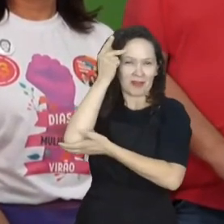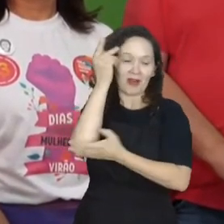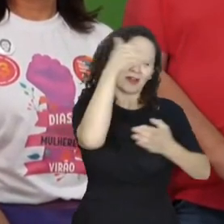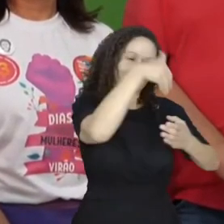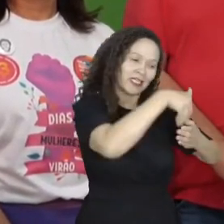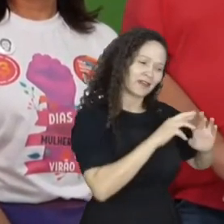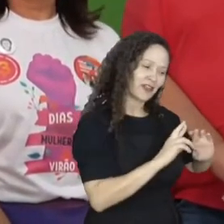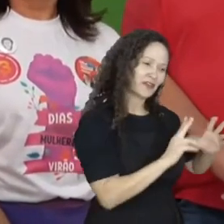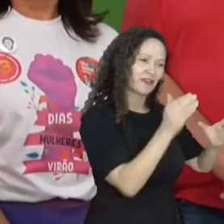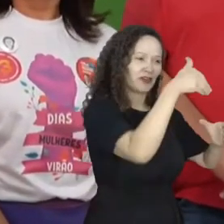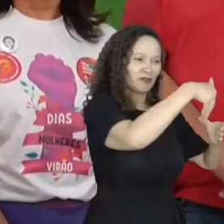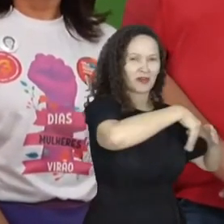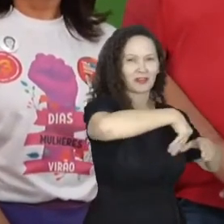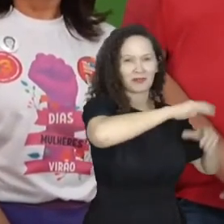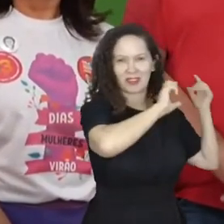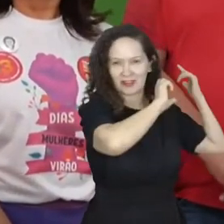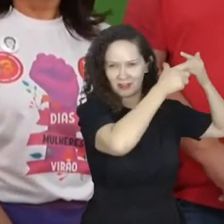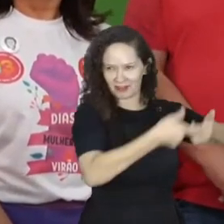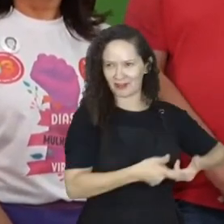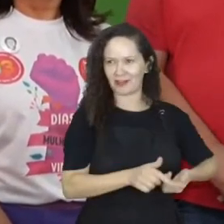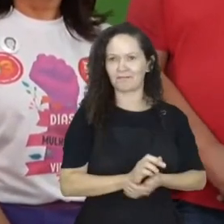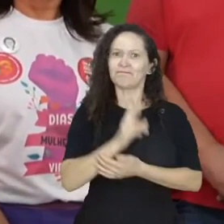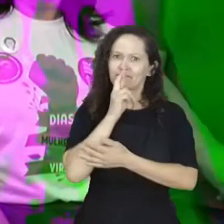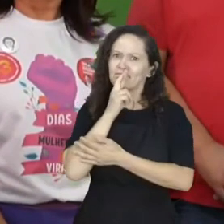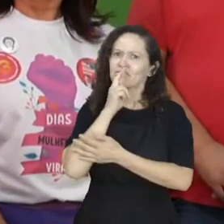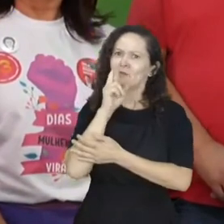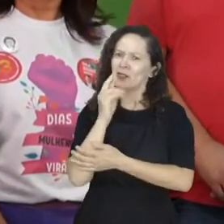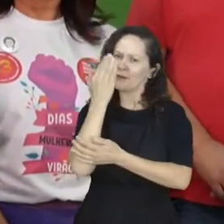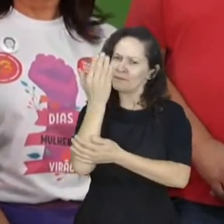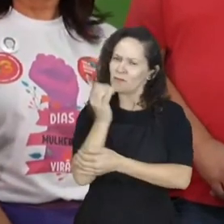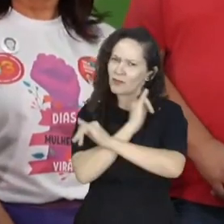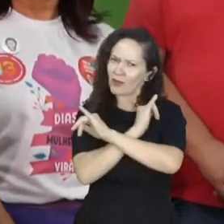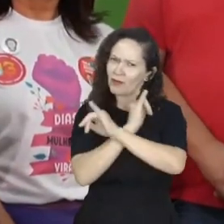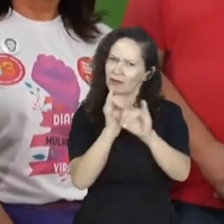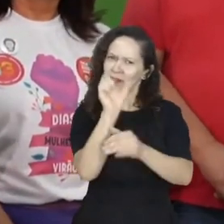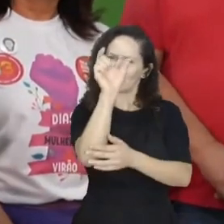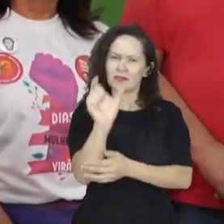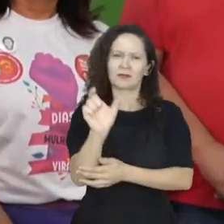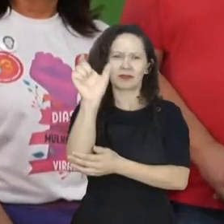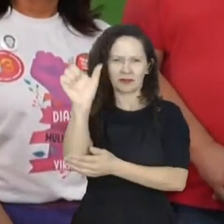primeiro turno, aproveitando a pergunta? Deixa eu dizer uma coisa para vocês.